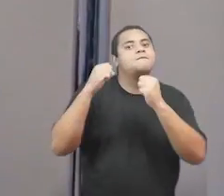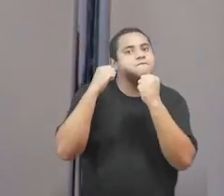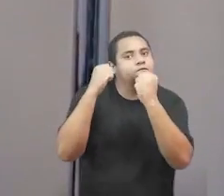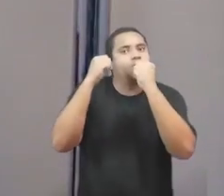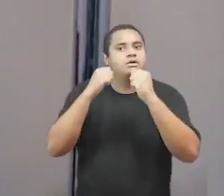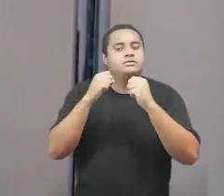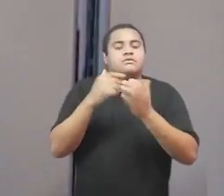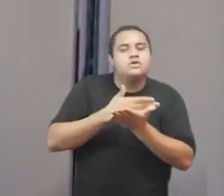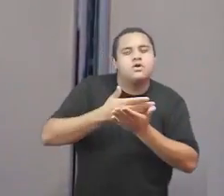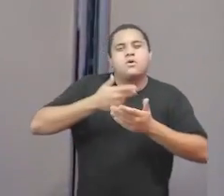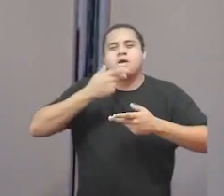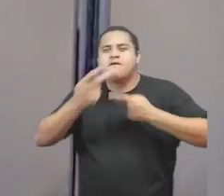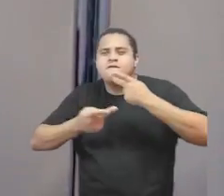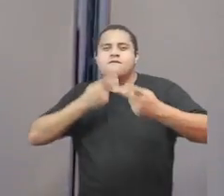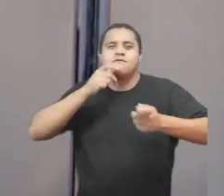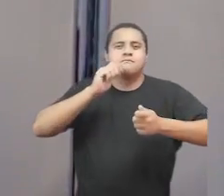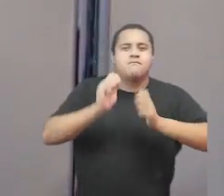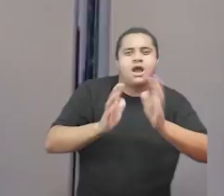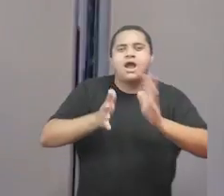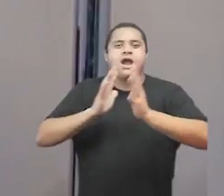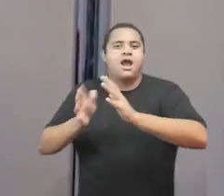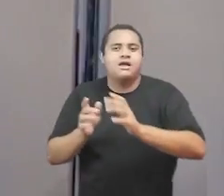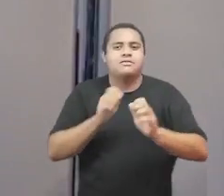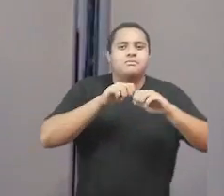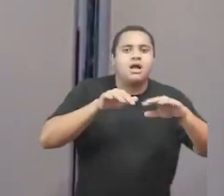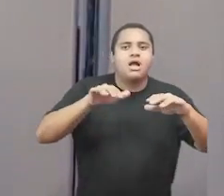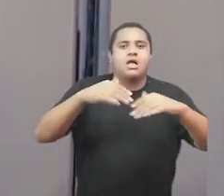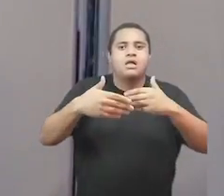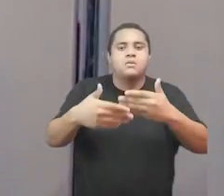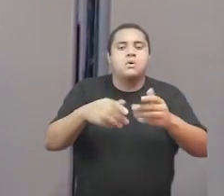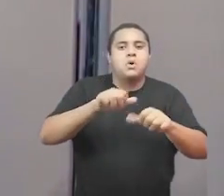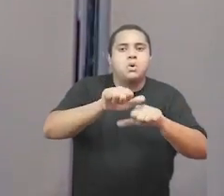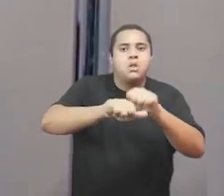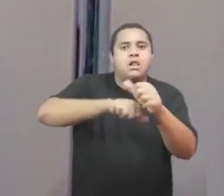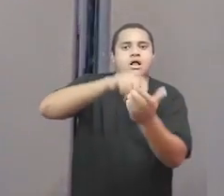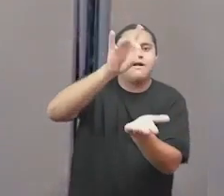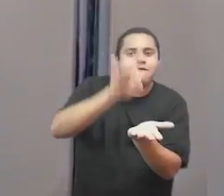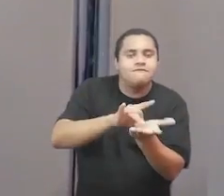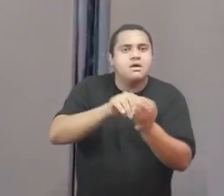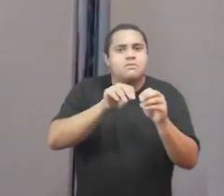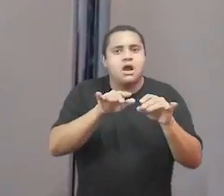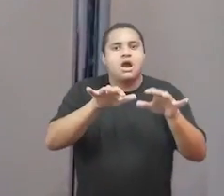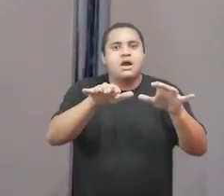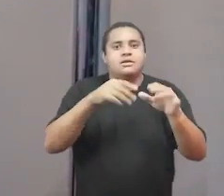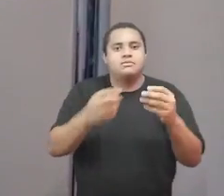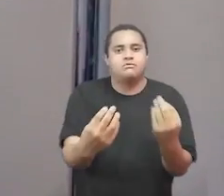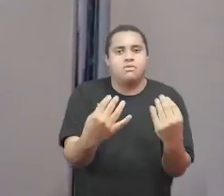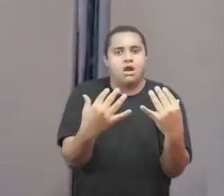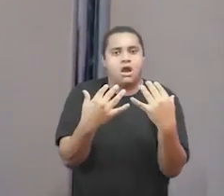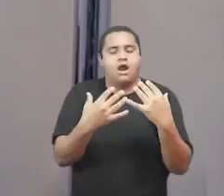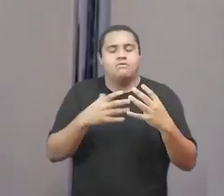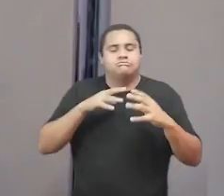coisas. Quando você começa a falar uma coisa vai virando realidade, a parada. Aquilo vai pro mundo, essa parada, e retroalimenta em você e entra aqui